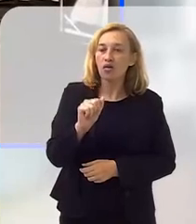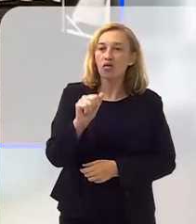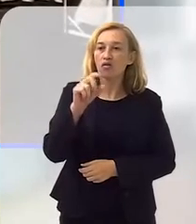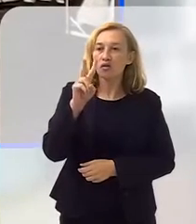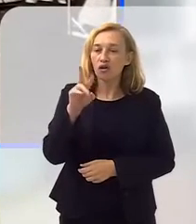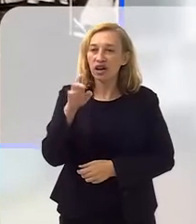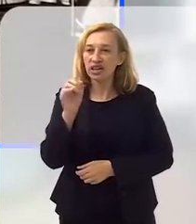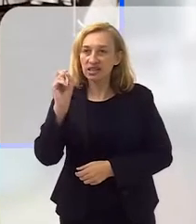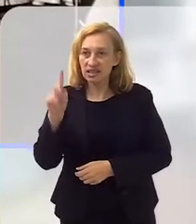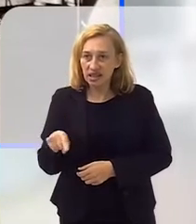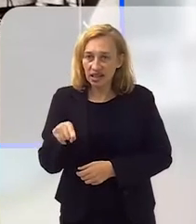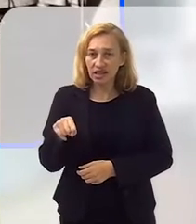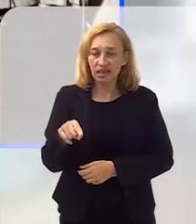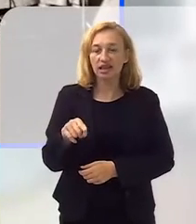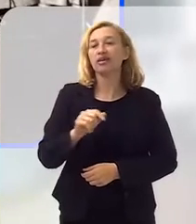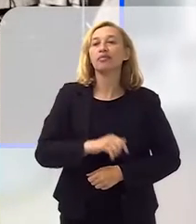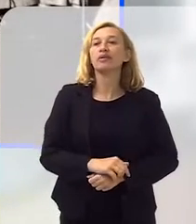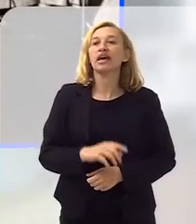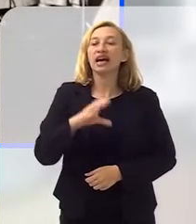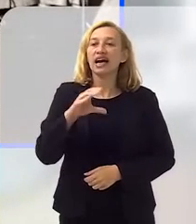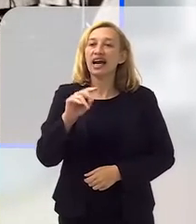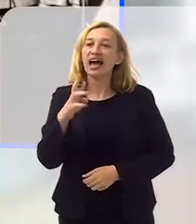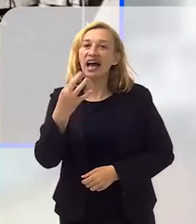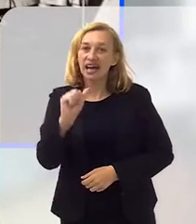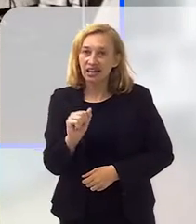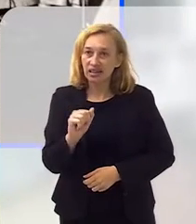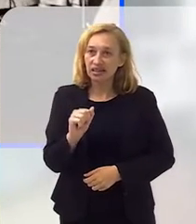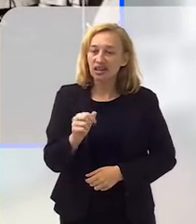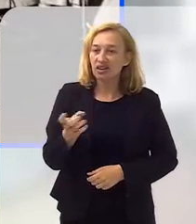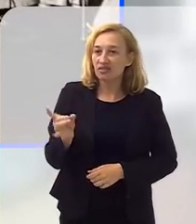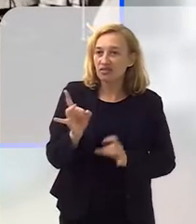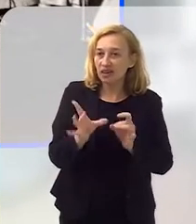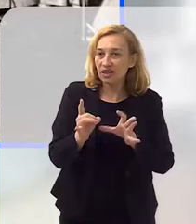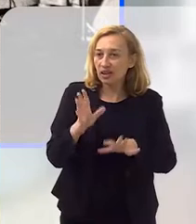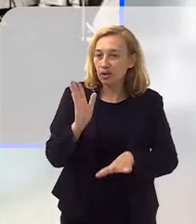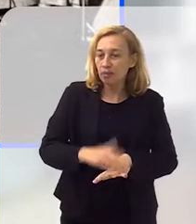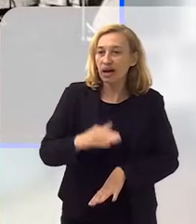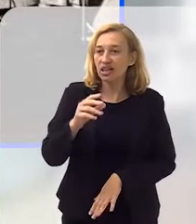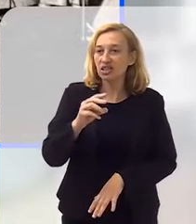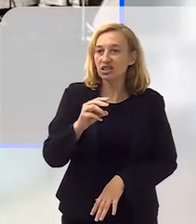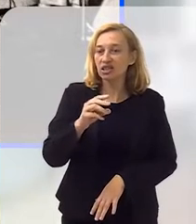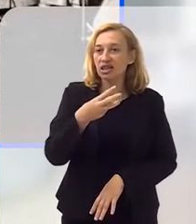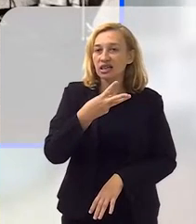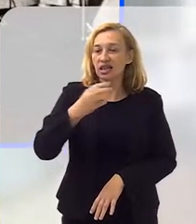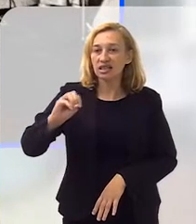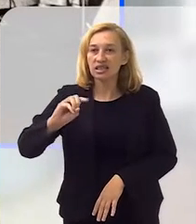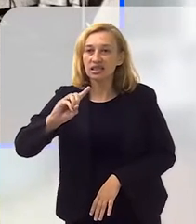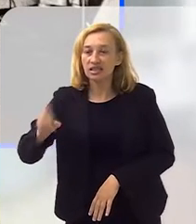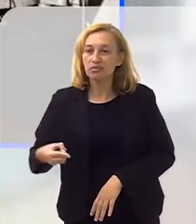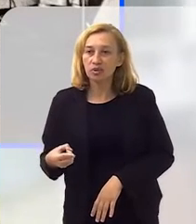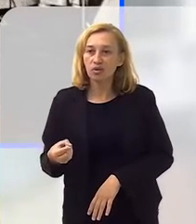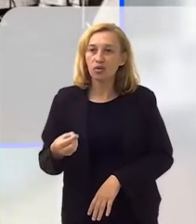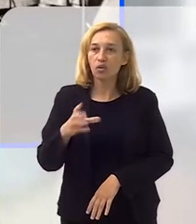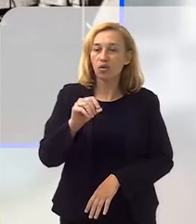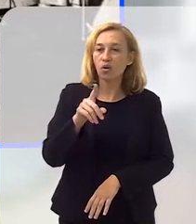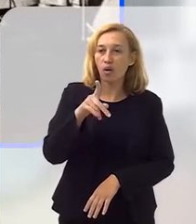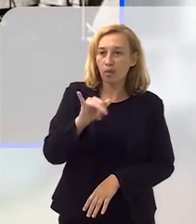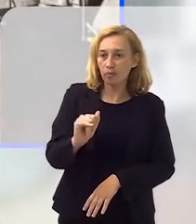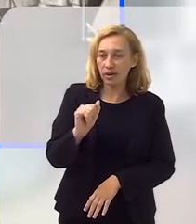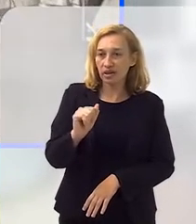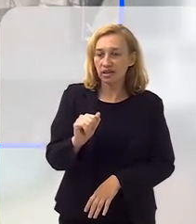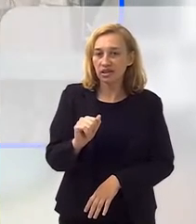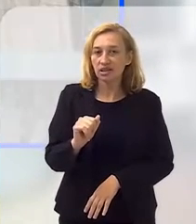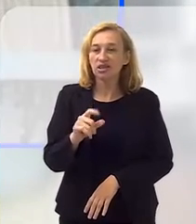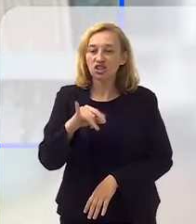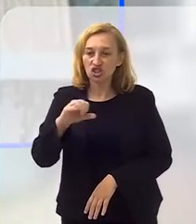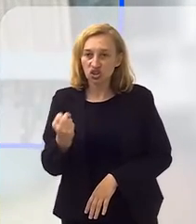com o sucesso de Alvorecer de Dona Ivone e Delcio, a Clara Nunes vendeu mais de 300 mil cópias de disco. Então, assim, ela